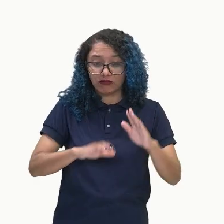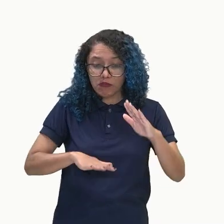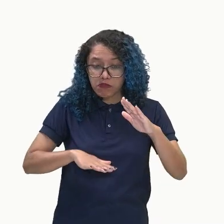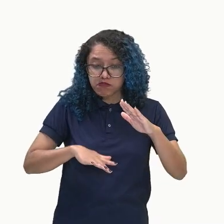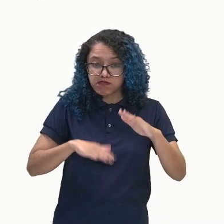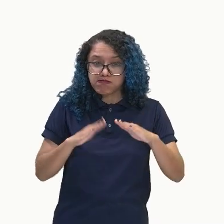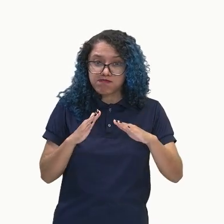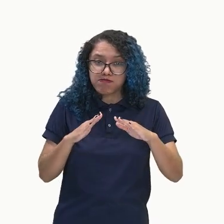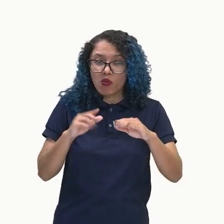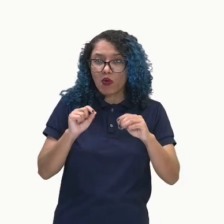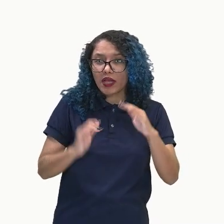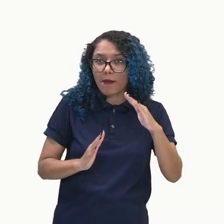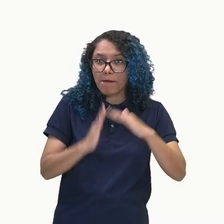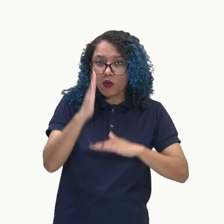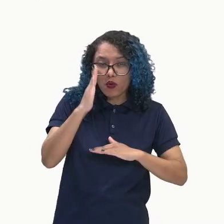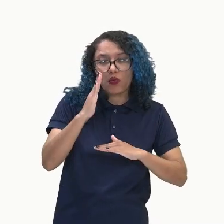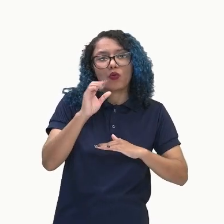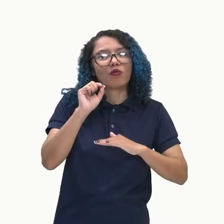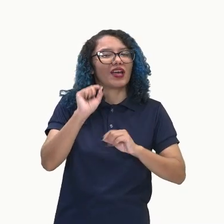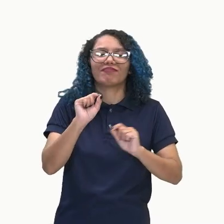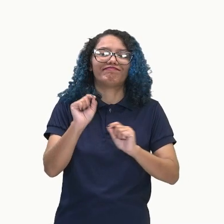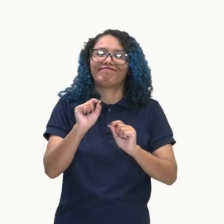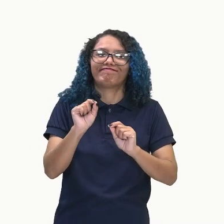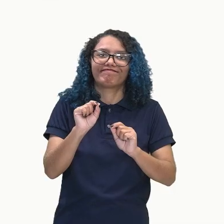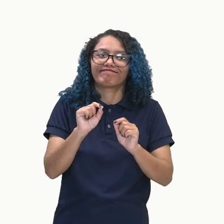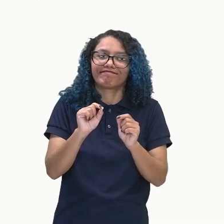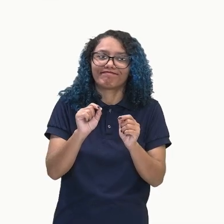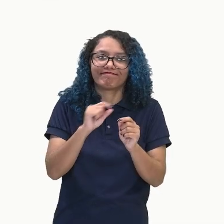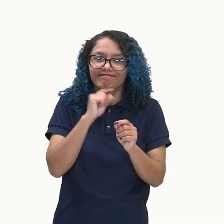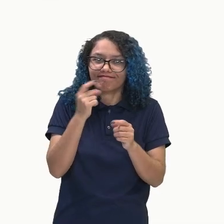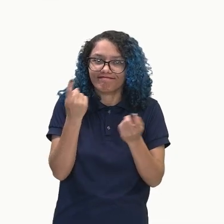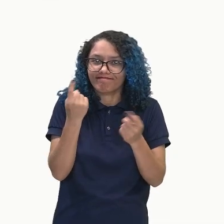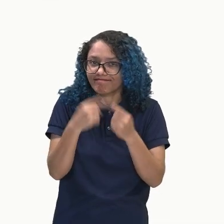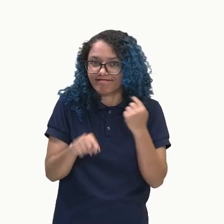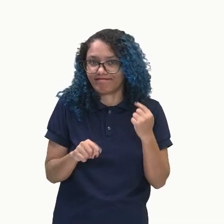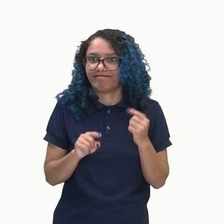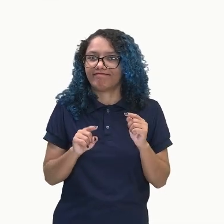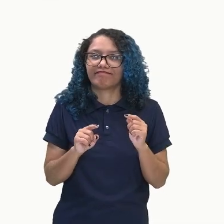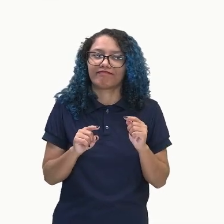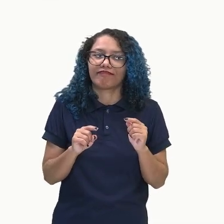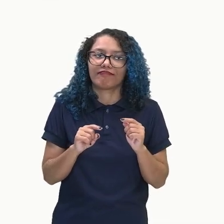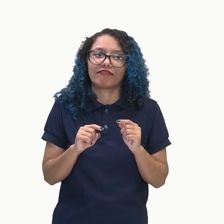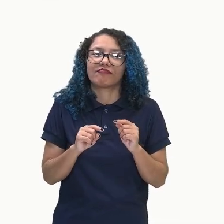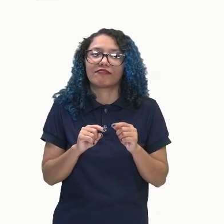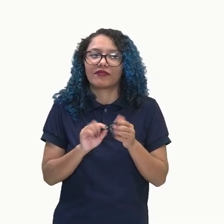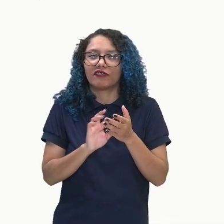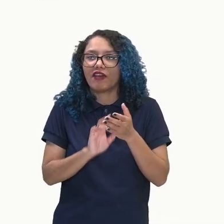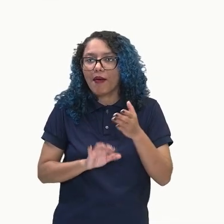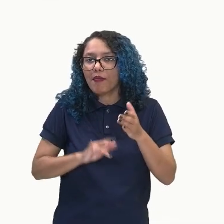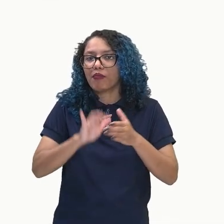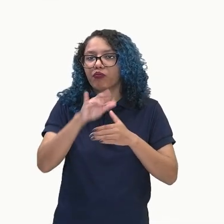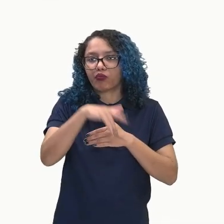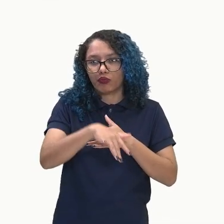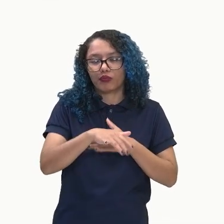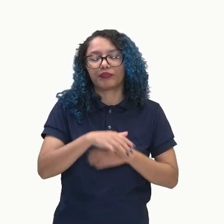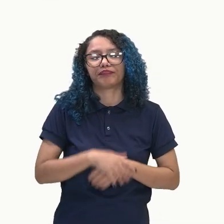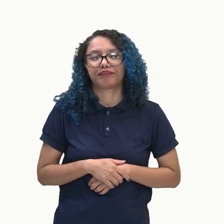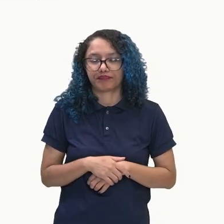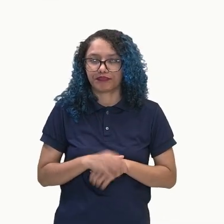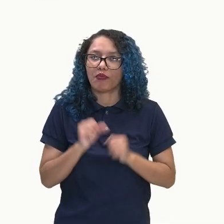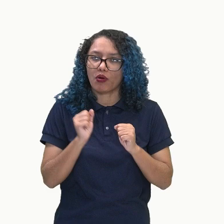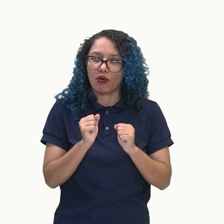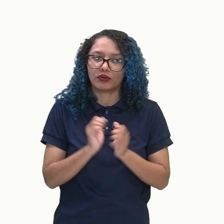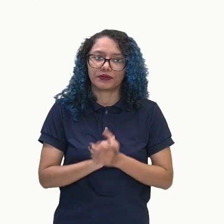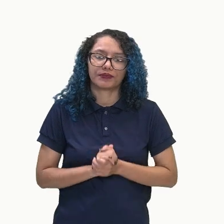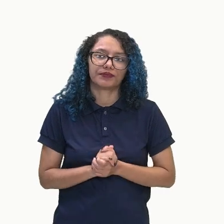ferindo ali a capacidade dessa garrafa de refrigerante. E você vê aí, ó, 2 litros de capacidade. 2